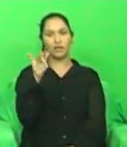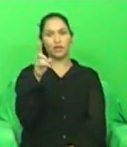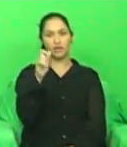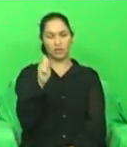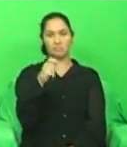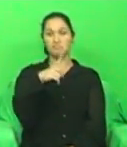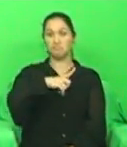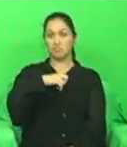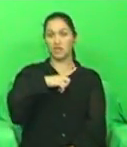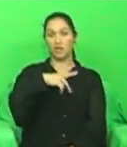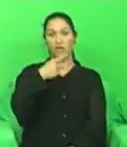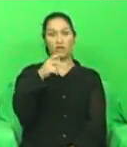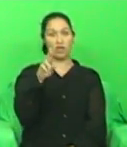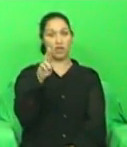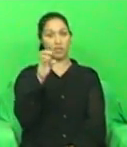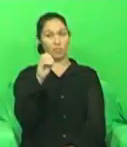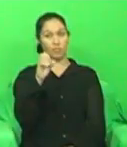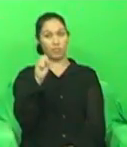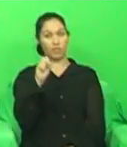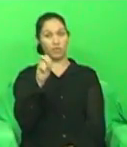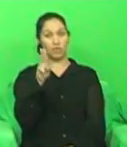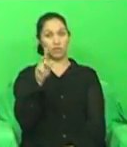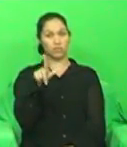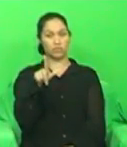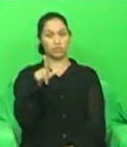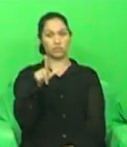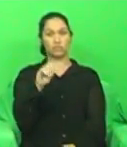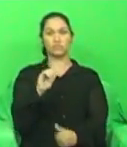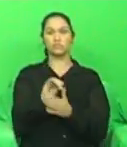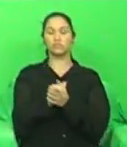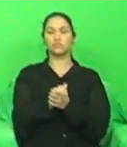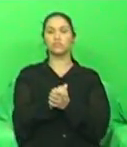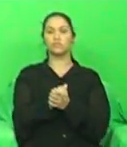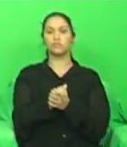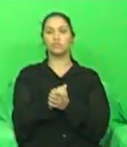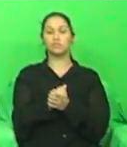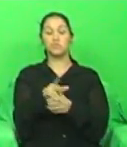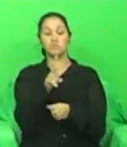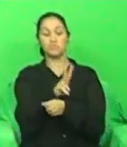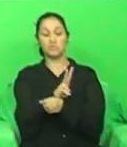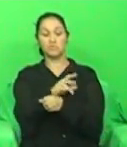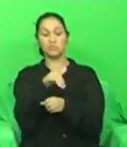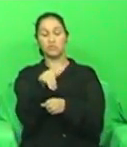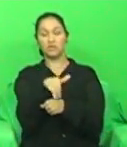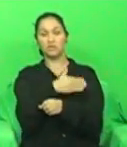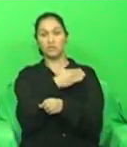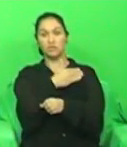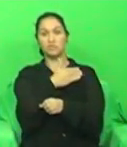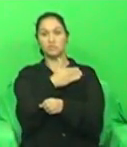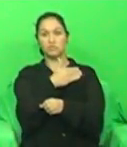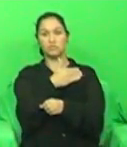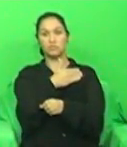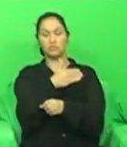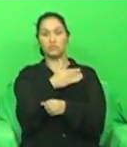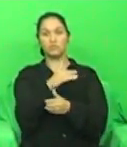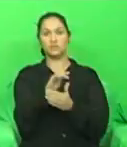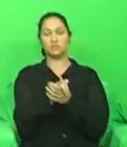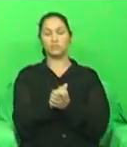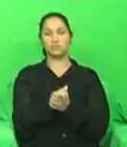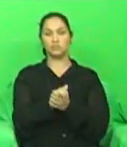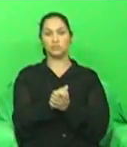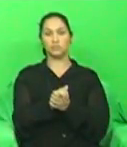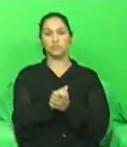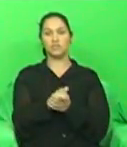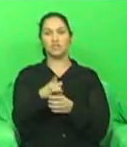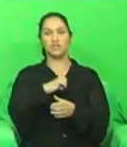julho ele a questão da fiscalização da via é a setep que ainda não entregou a obra a iluminação que não foi entregue e o mato que